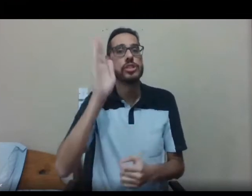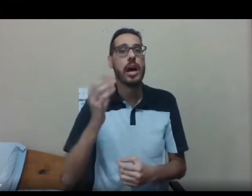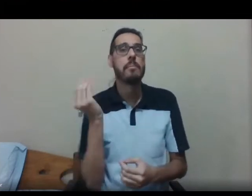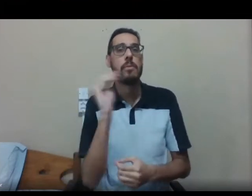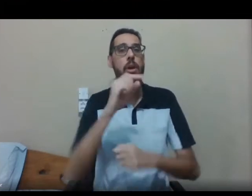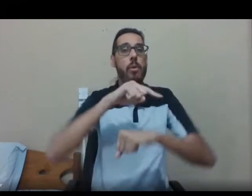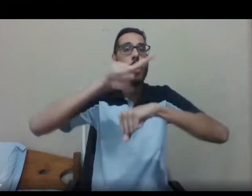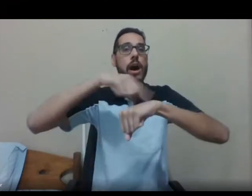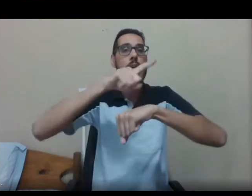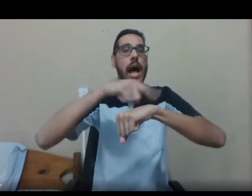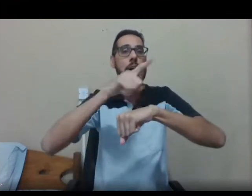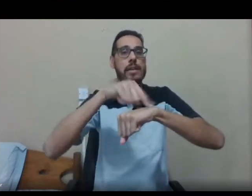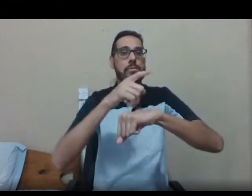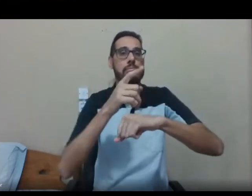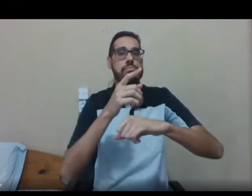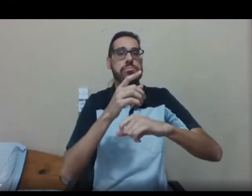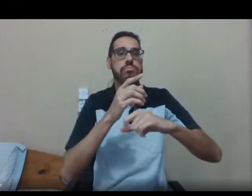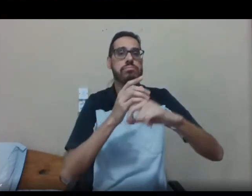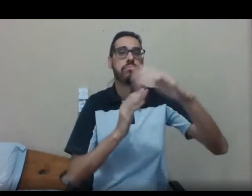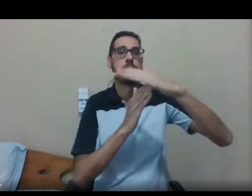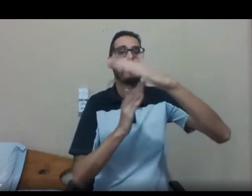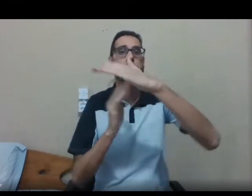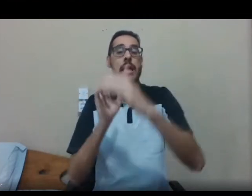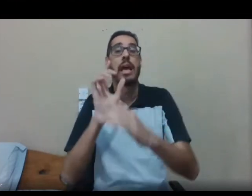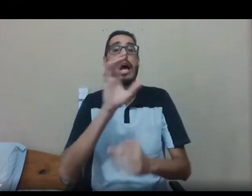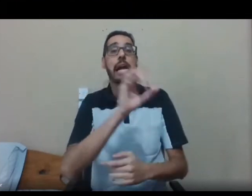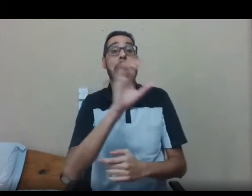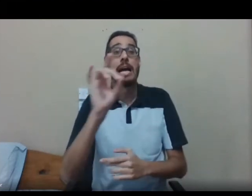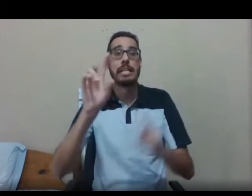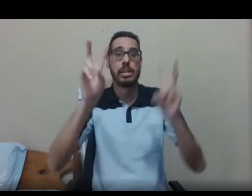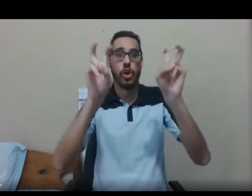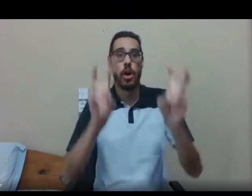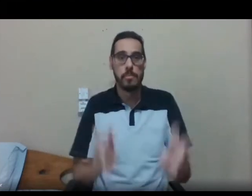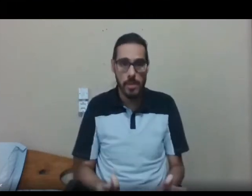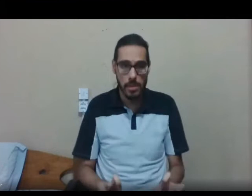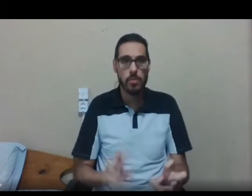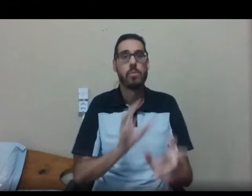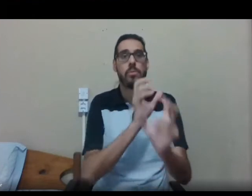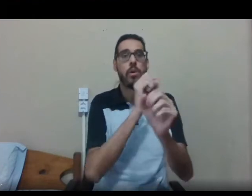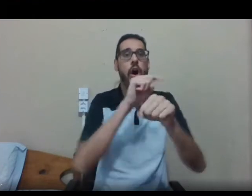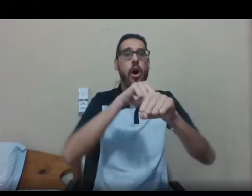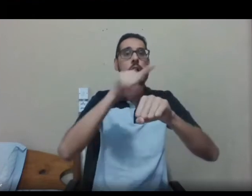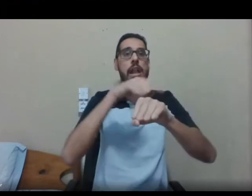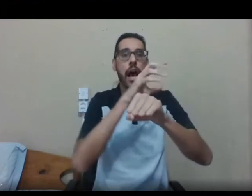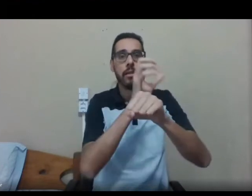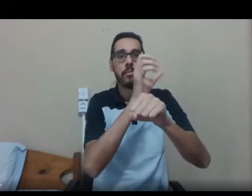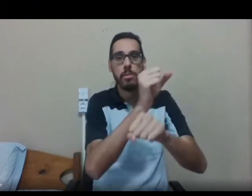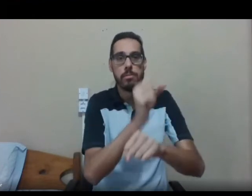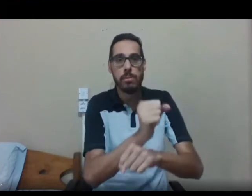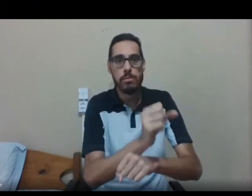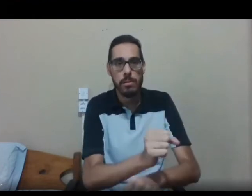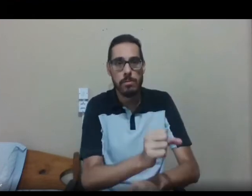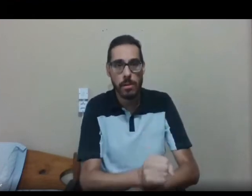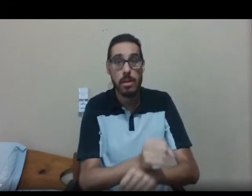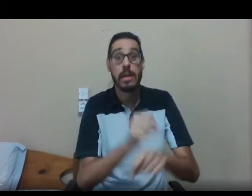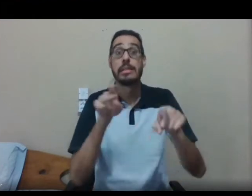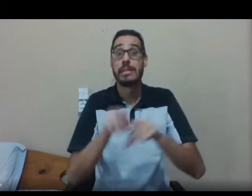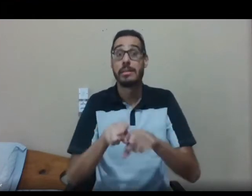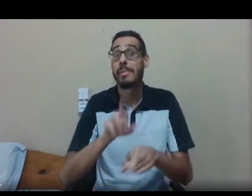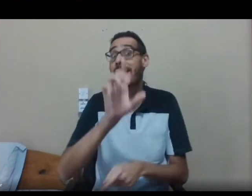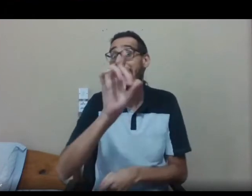nesse processo de planejamento de uma atividade curricular. Tá certo?